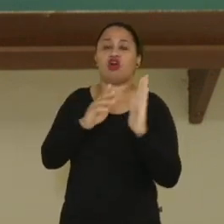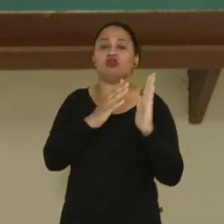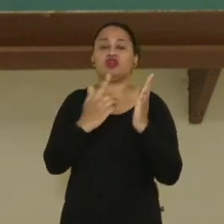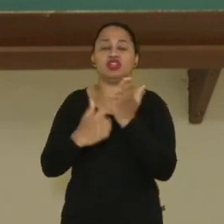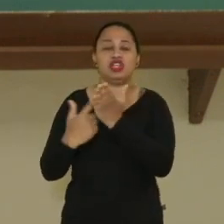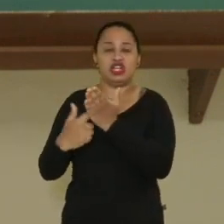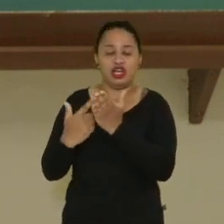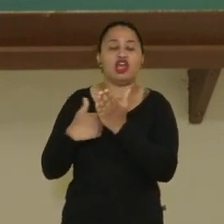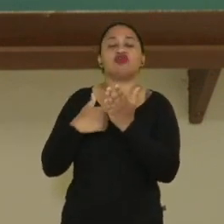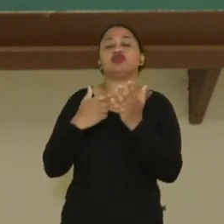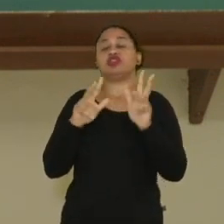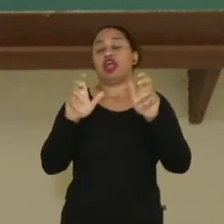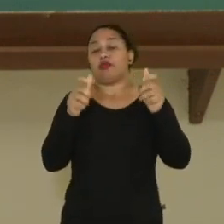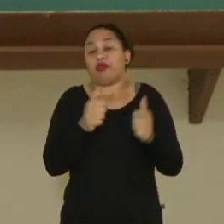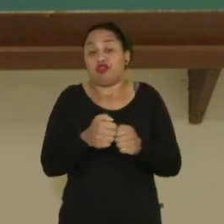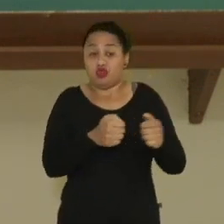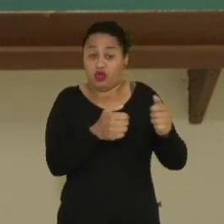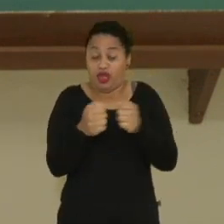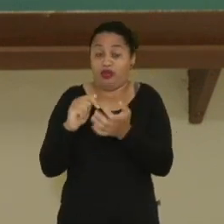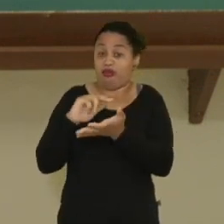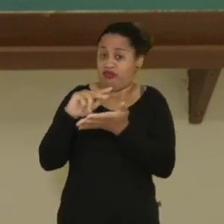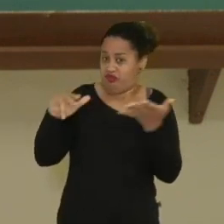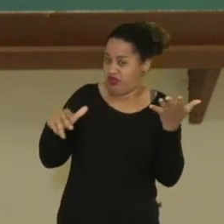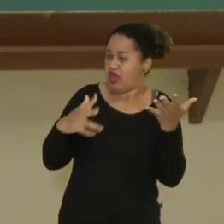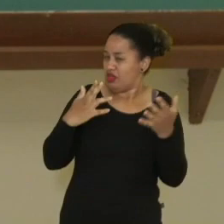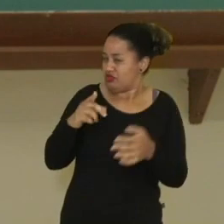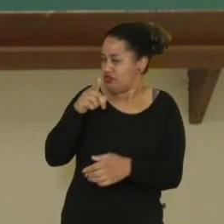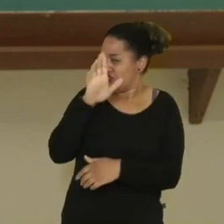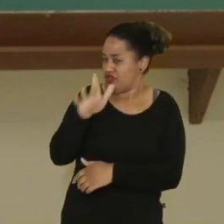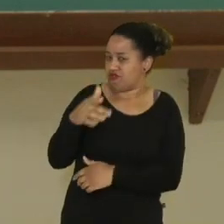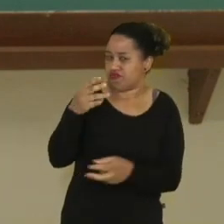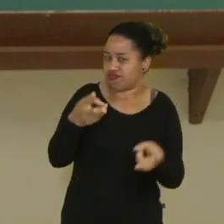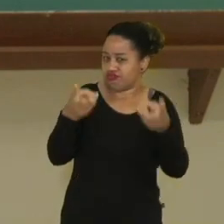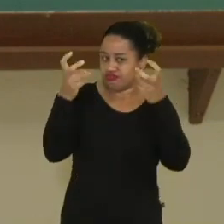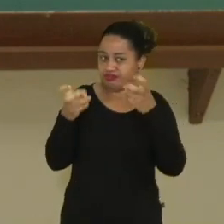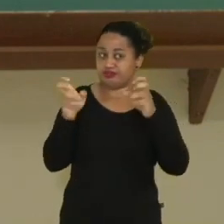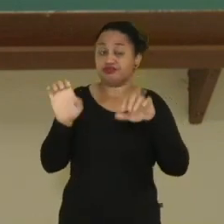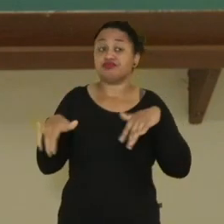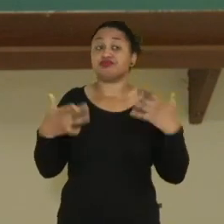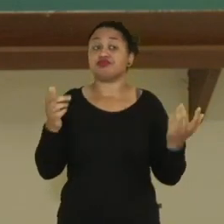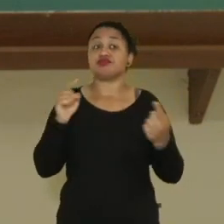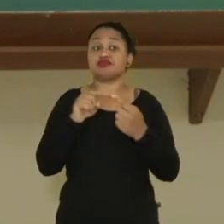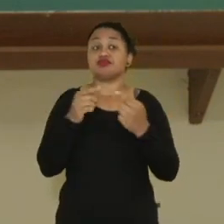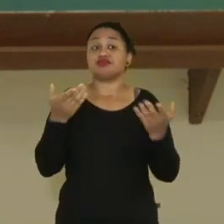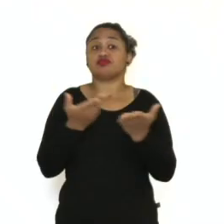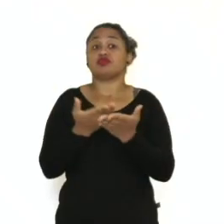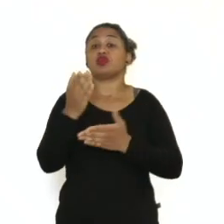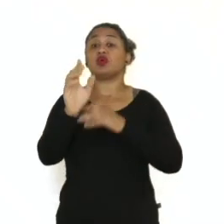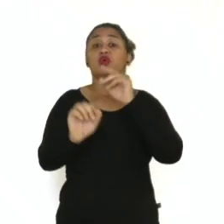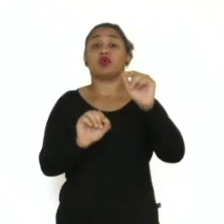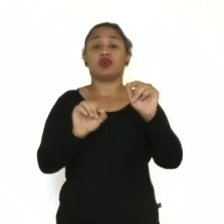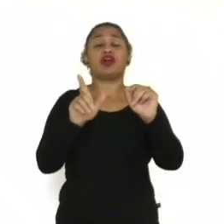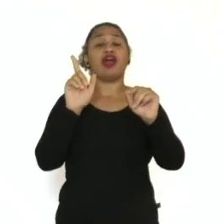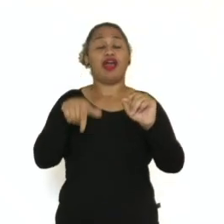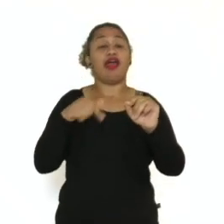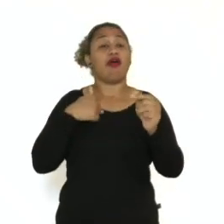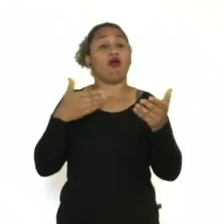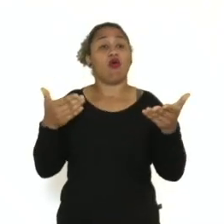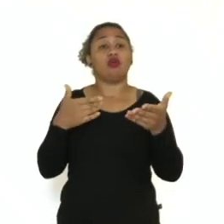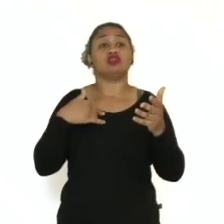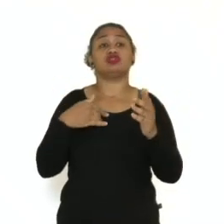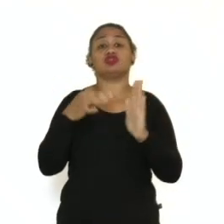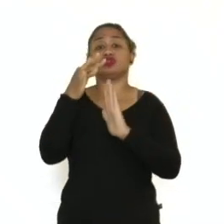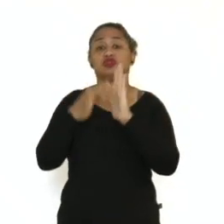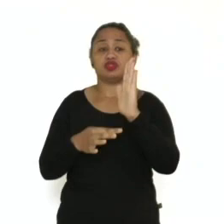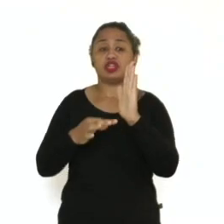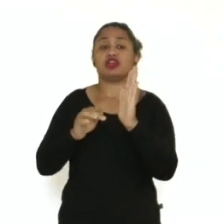games e tudo mais, né? Você já deve ter notado isso. O nosso objetivo de aula qual é? O editorial.